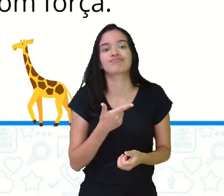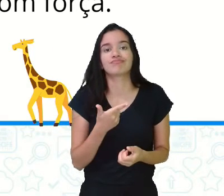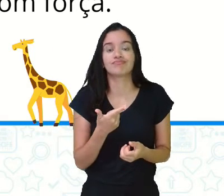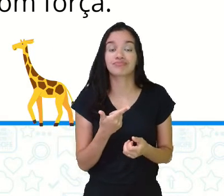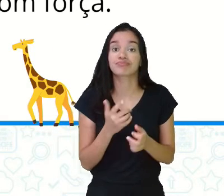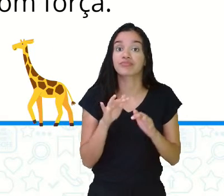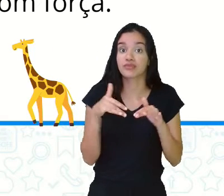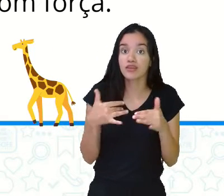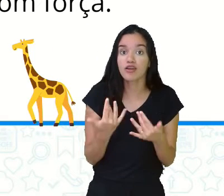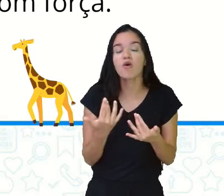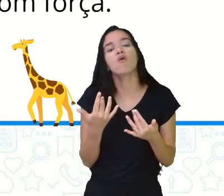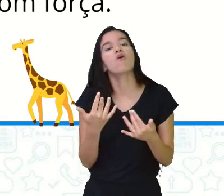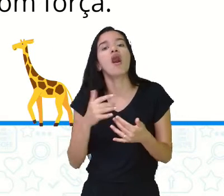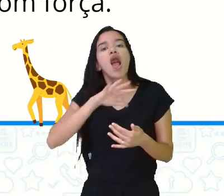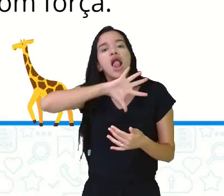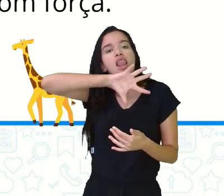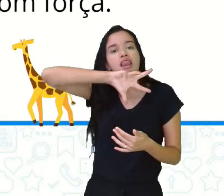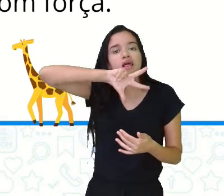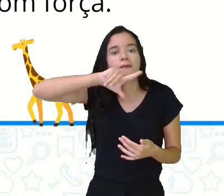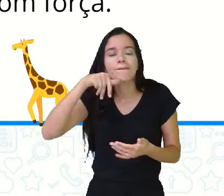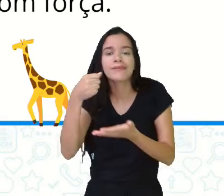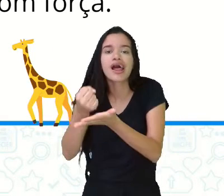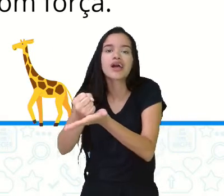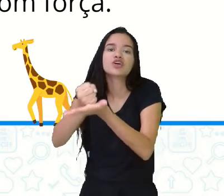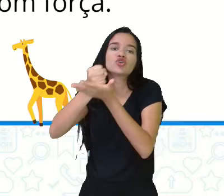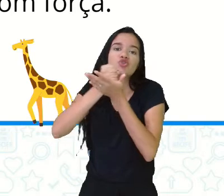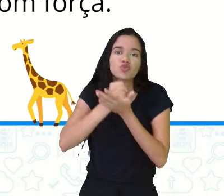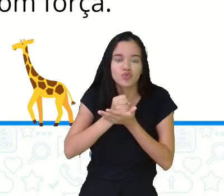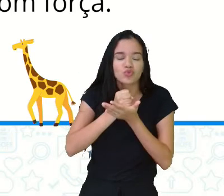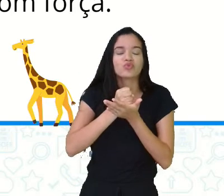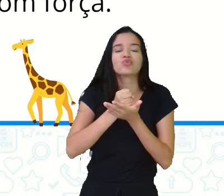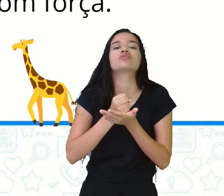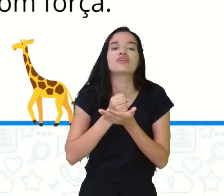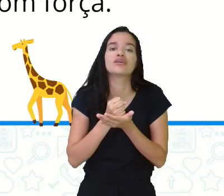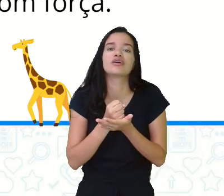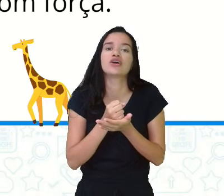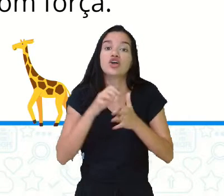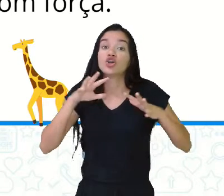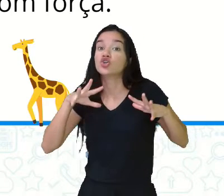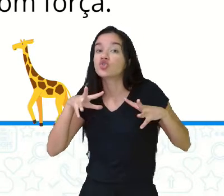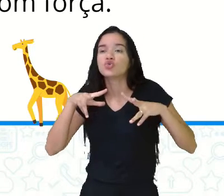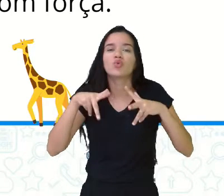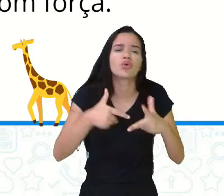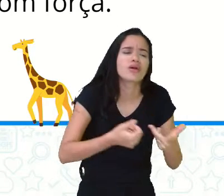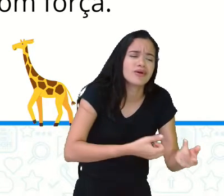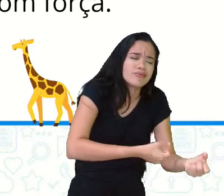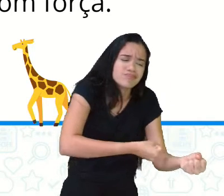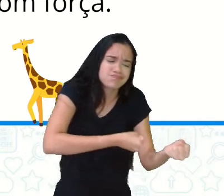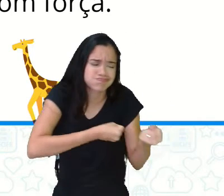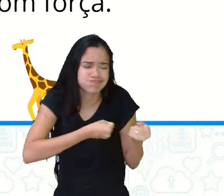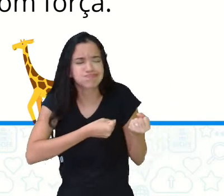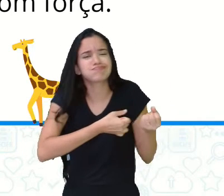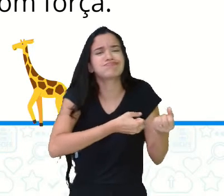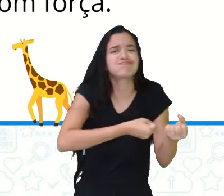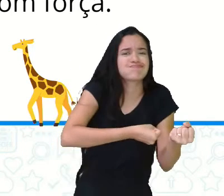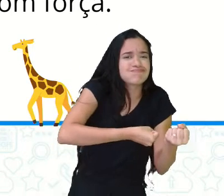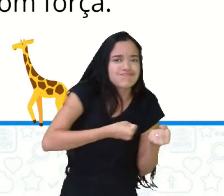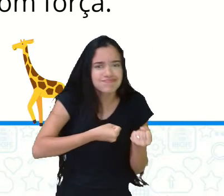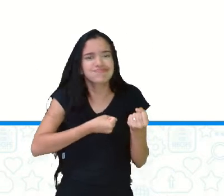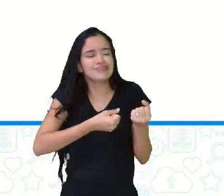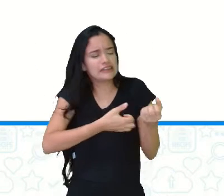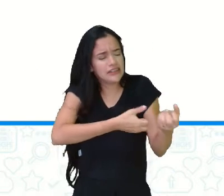último, veio o leão para ajudar a girafa, a zebra e o rinoceronte. E todos puxaram,